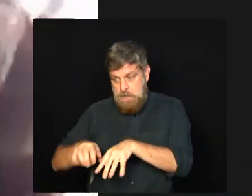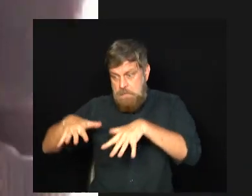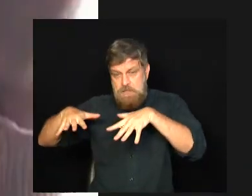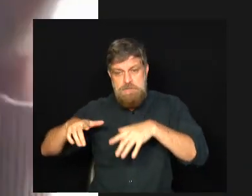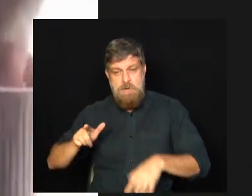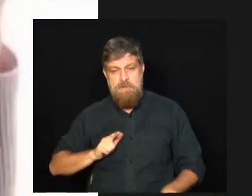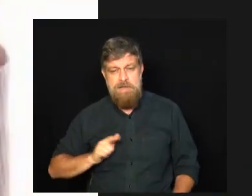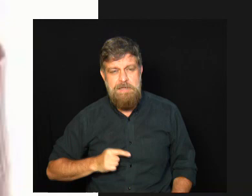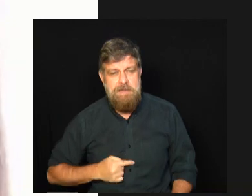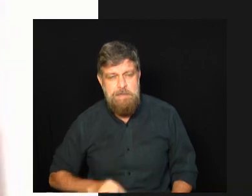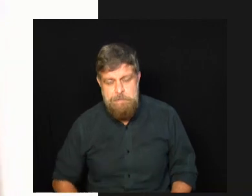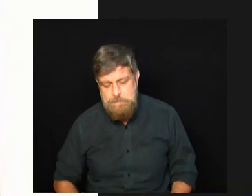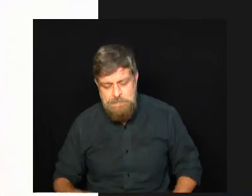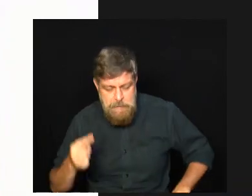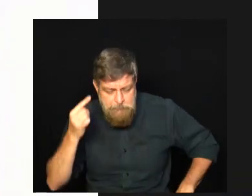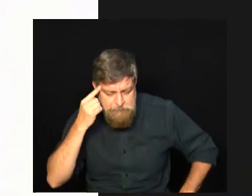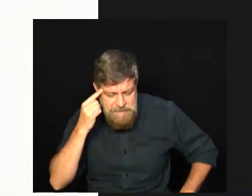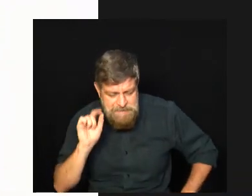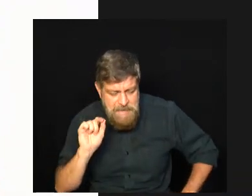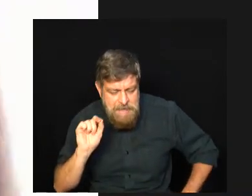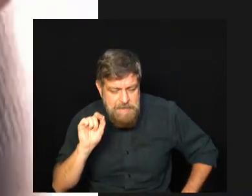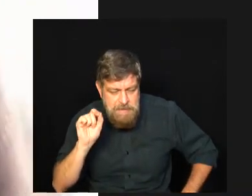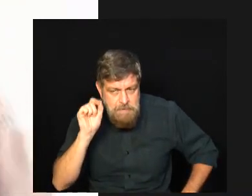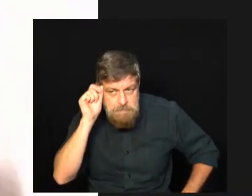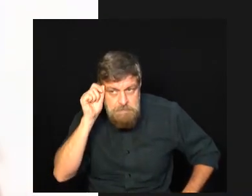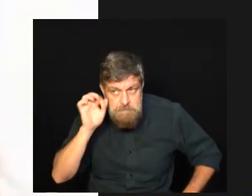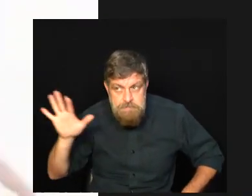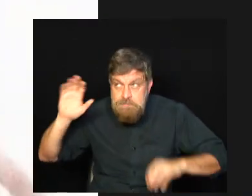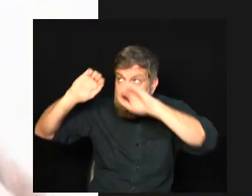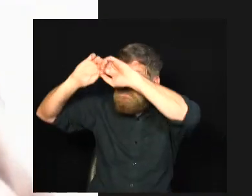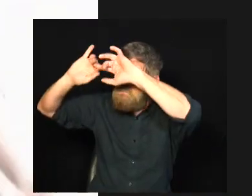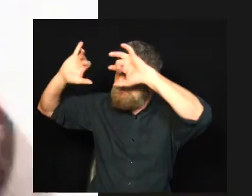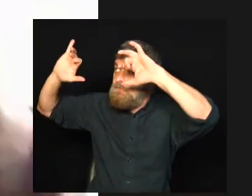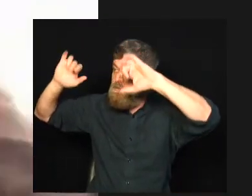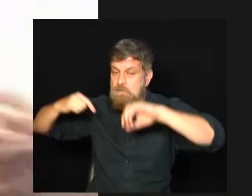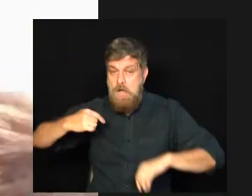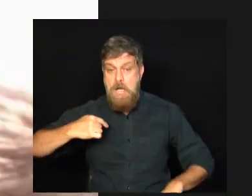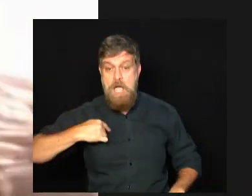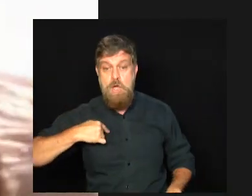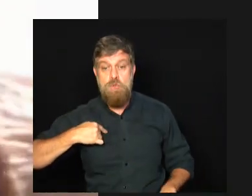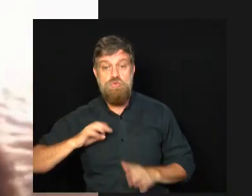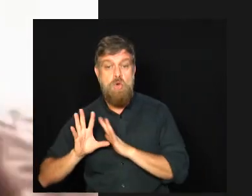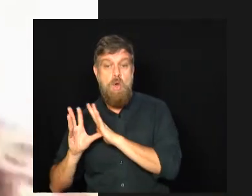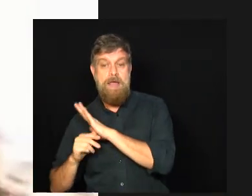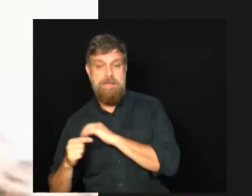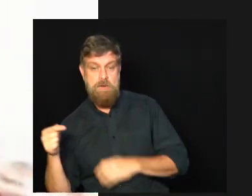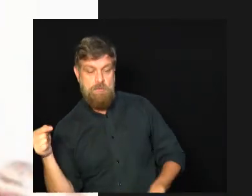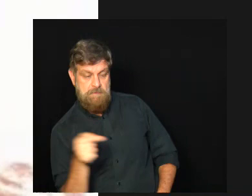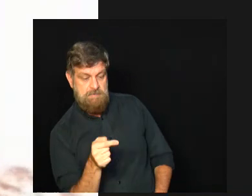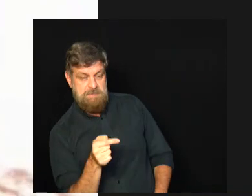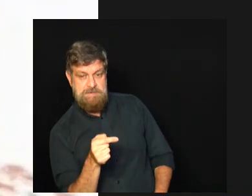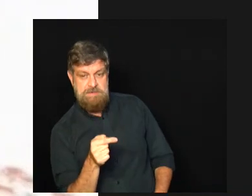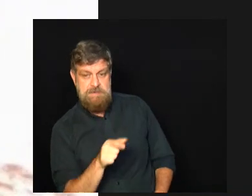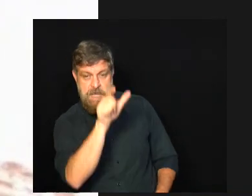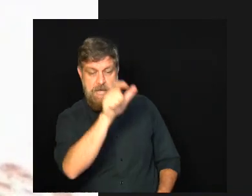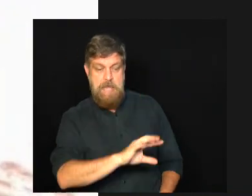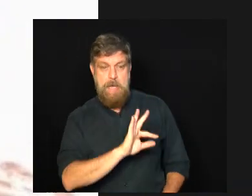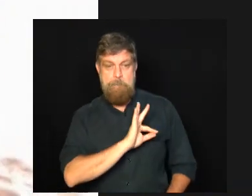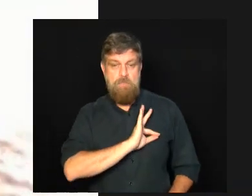de conta que eu sou o ladrão e você é a